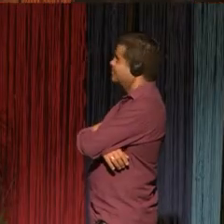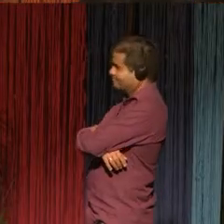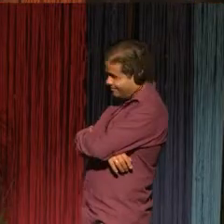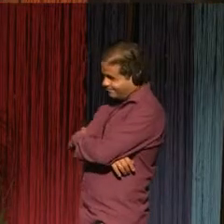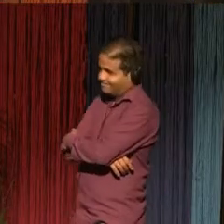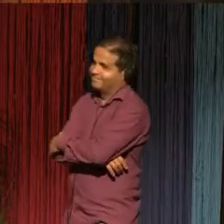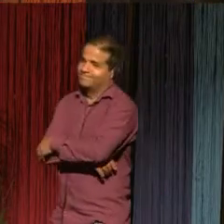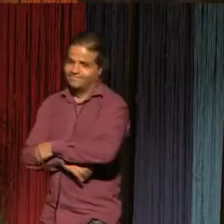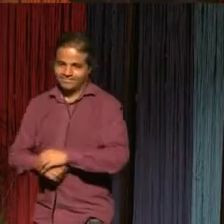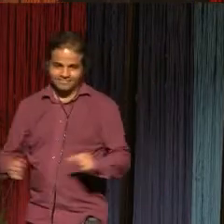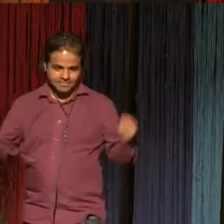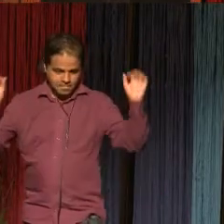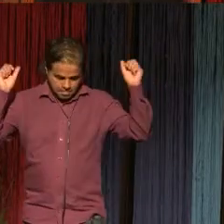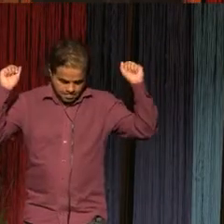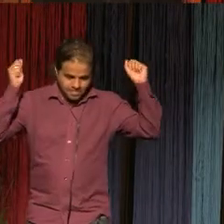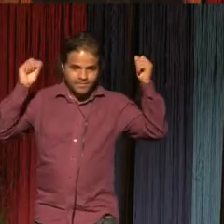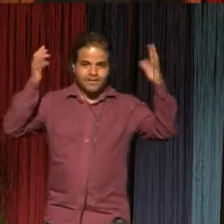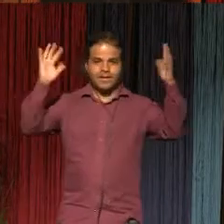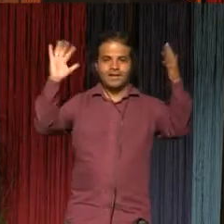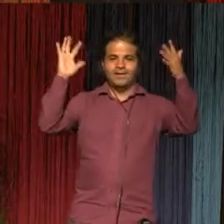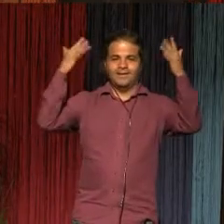Yay!